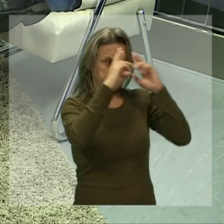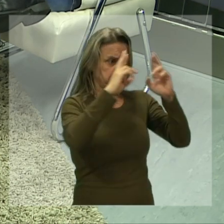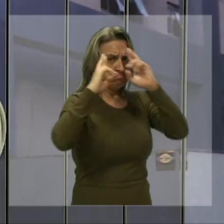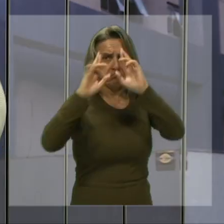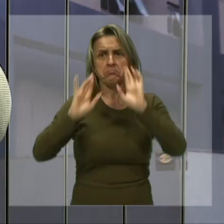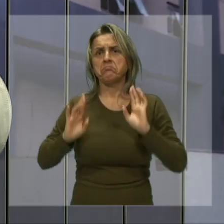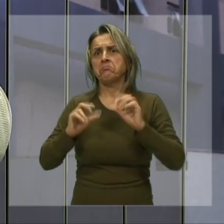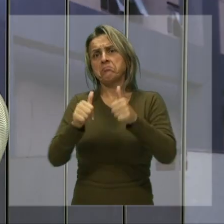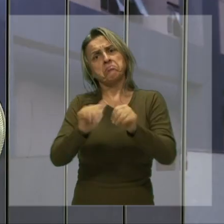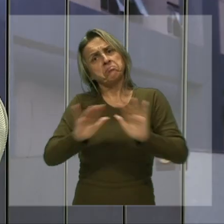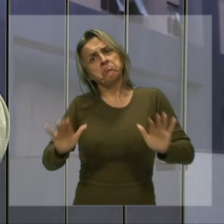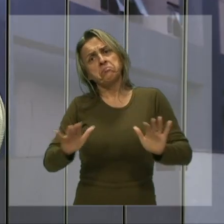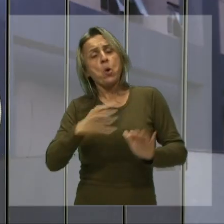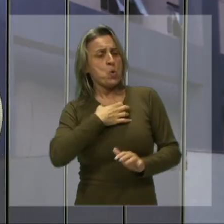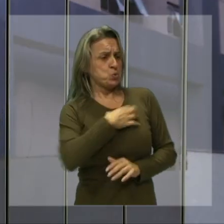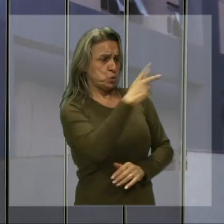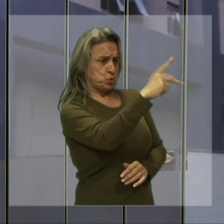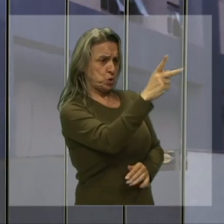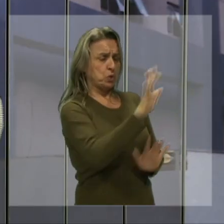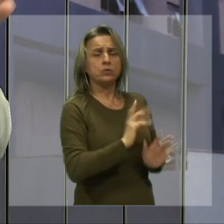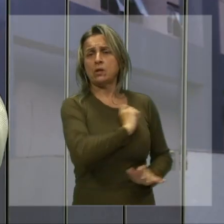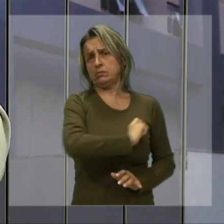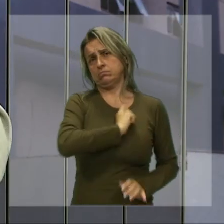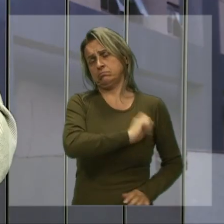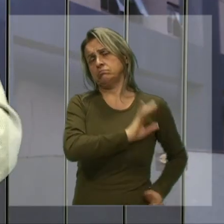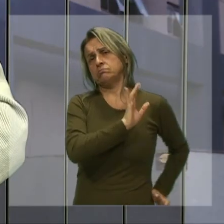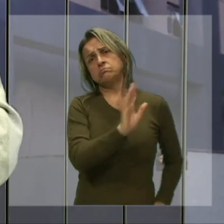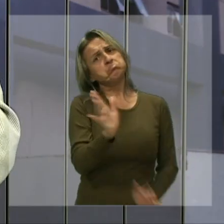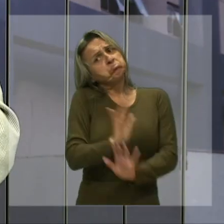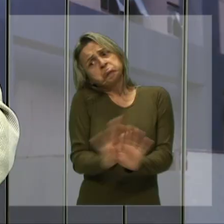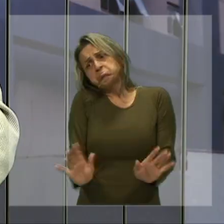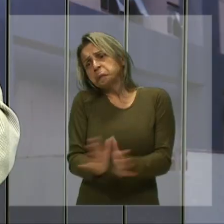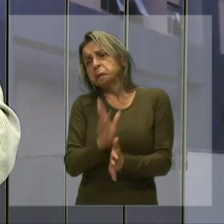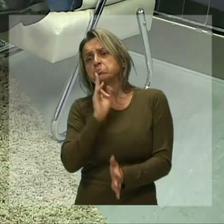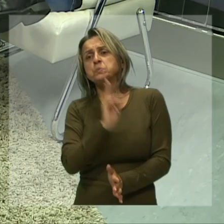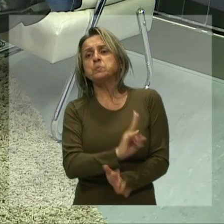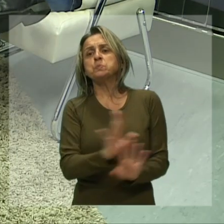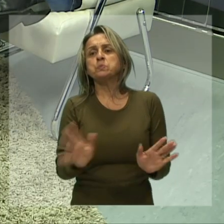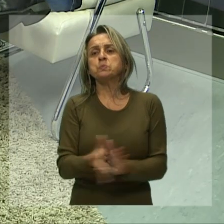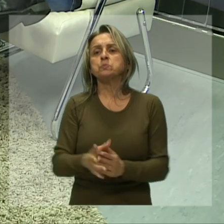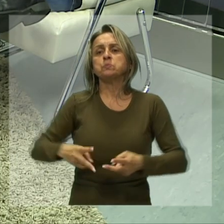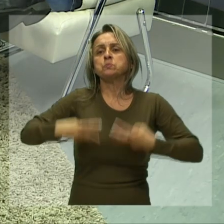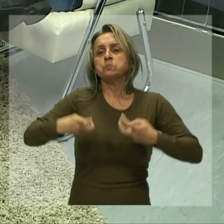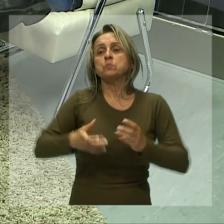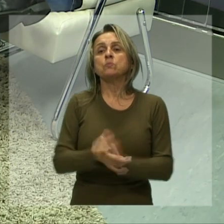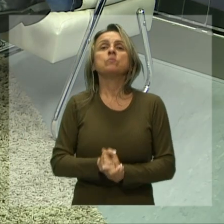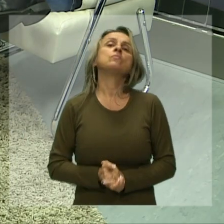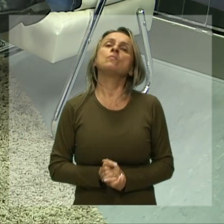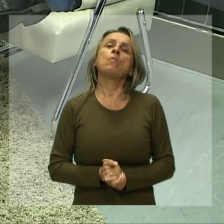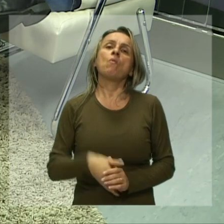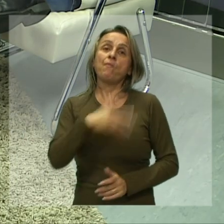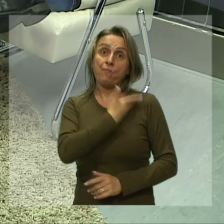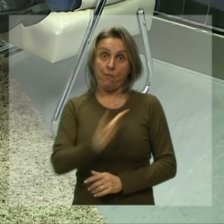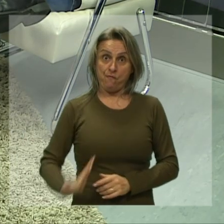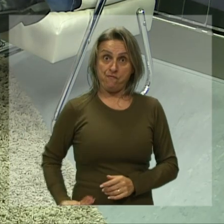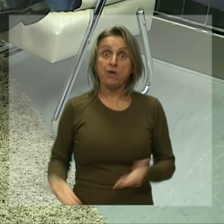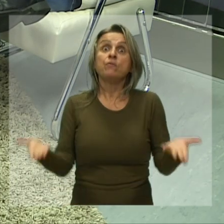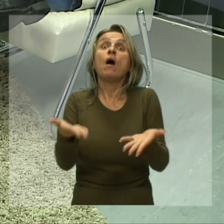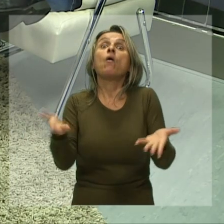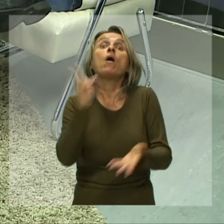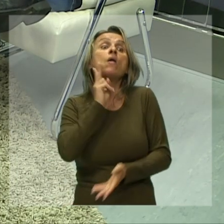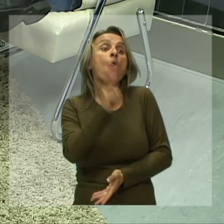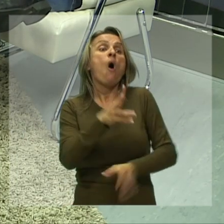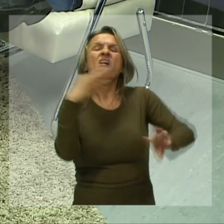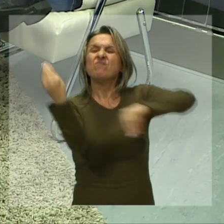né? O jeito dele de agir é o outro, e aí a gente está vendo o governo que está aí, né? Um governo que está embolado, um governo que abriu um